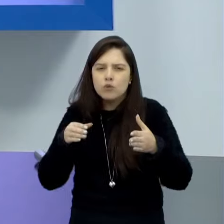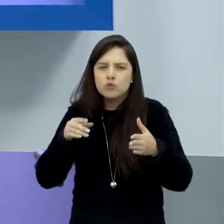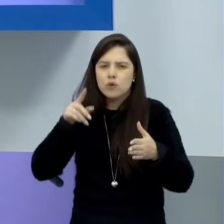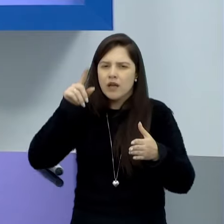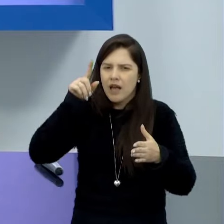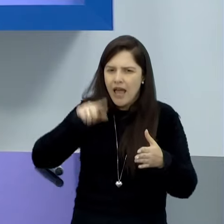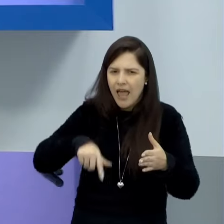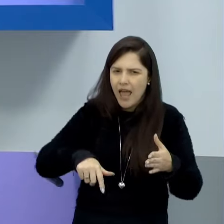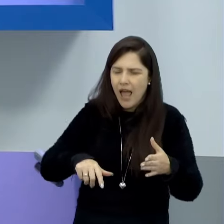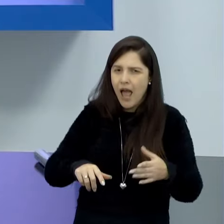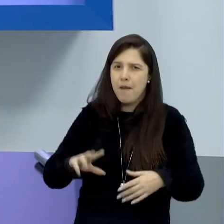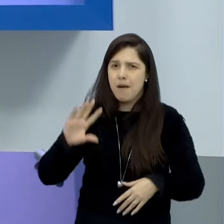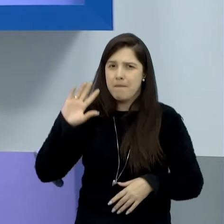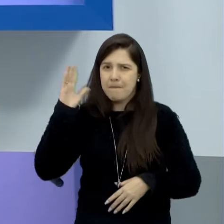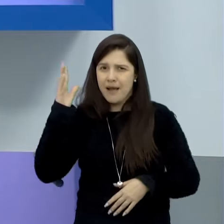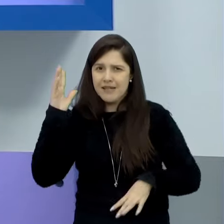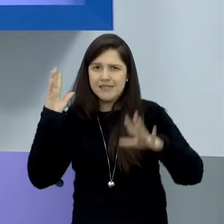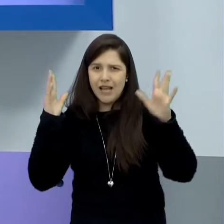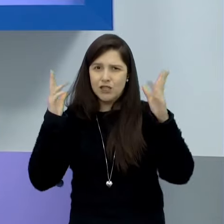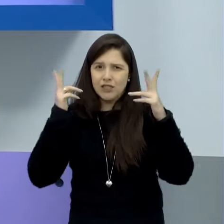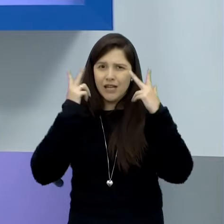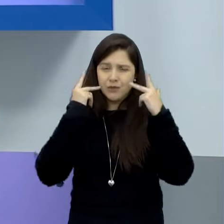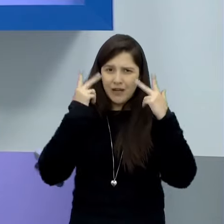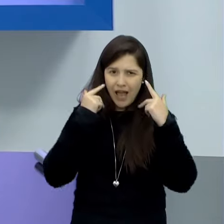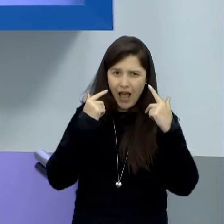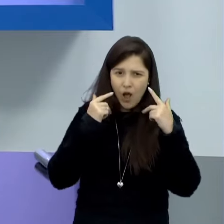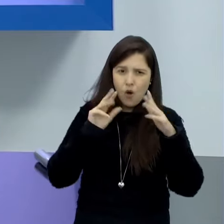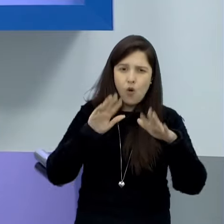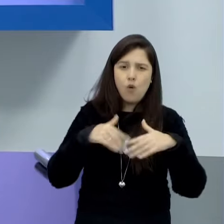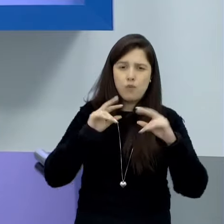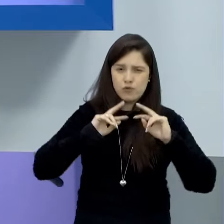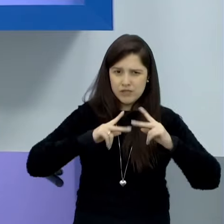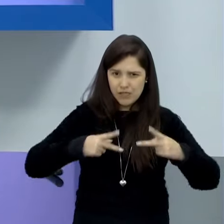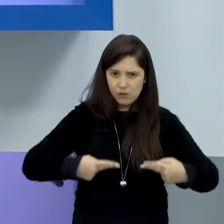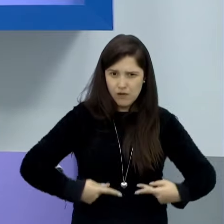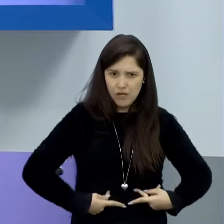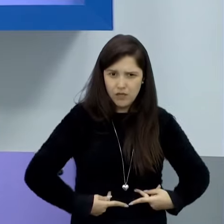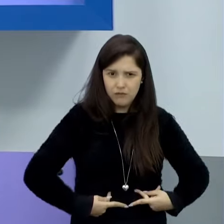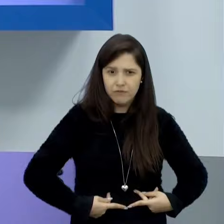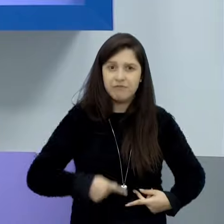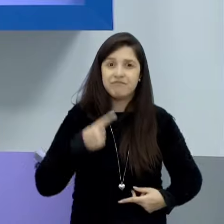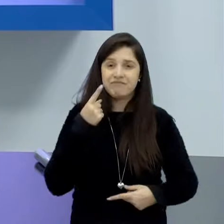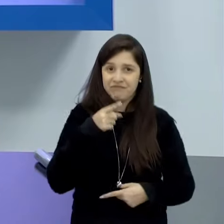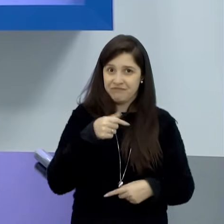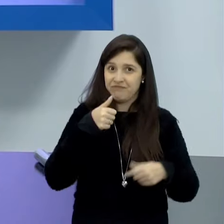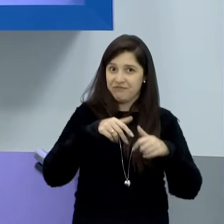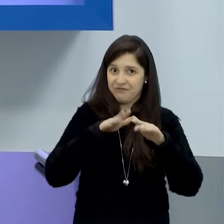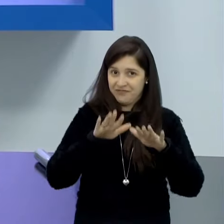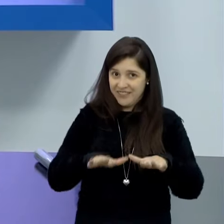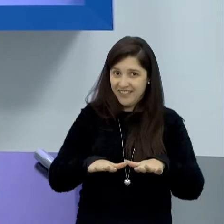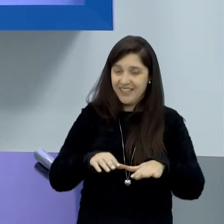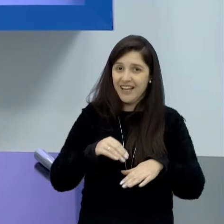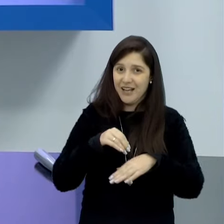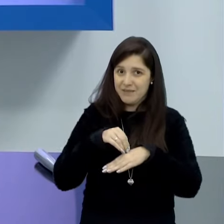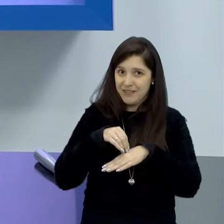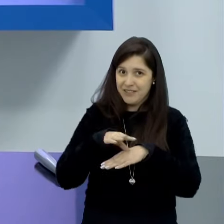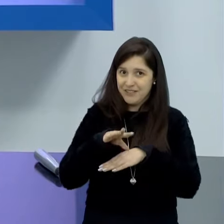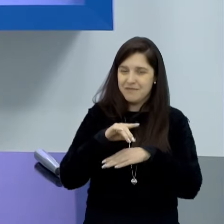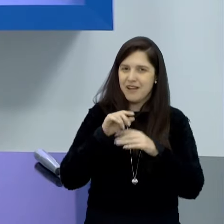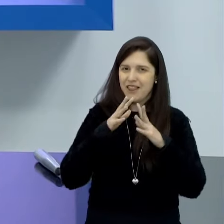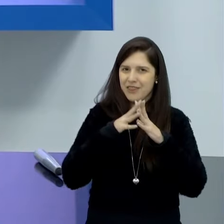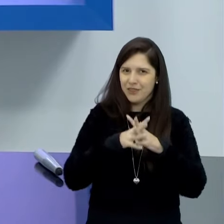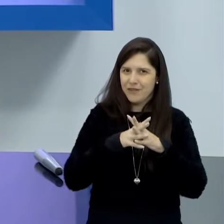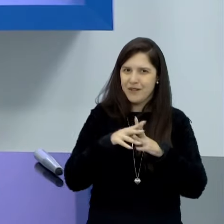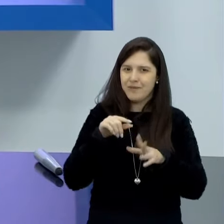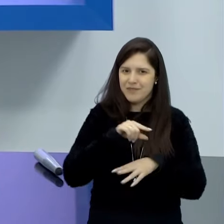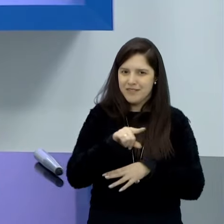uma paisagem natural e intocada, né, pelos seres humanos? Fica aí também mais uma duvidazinha para